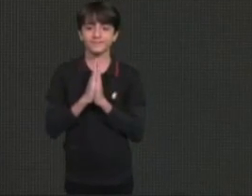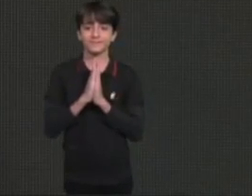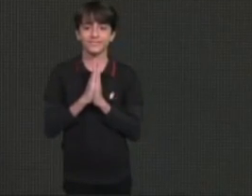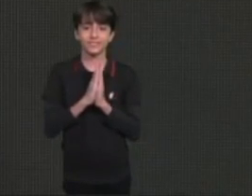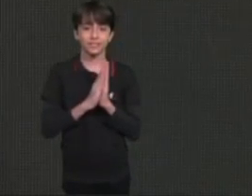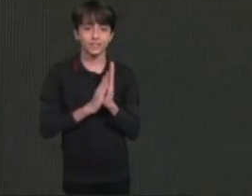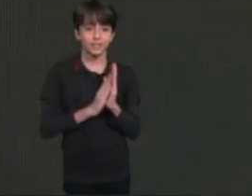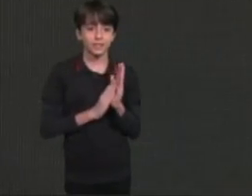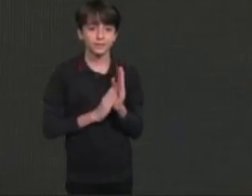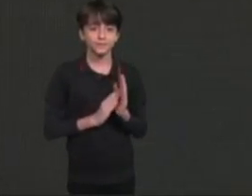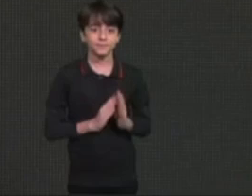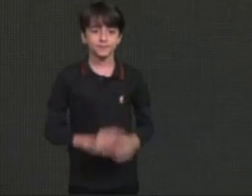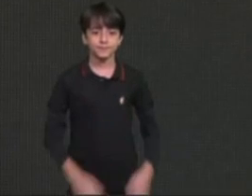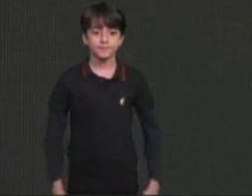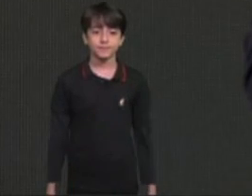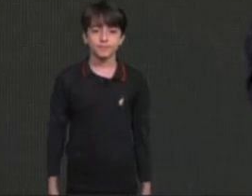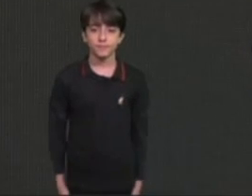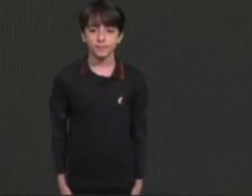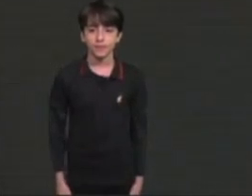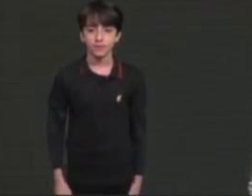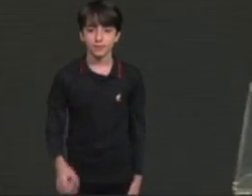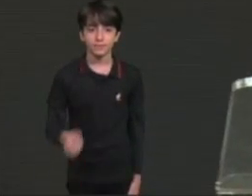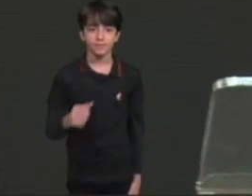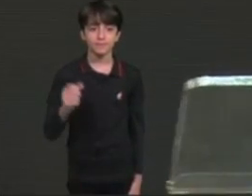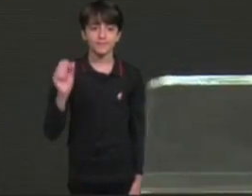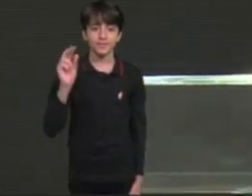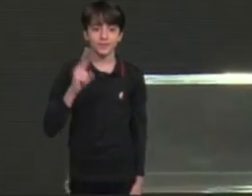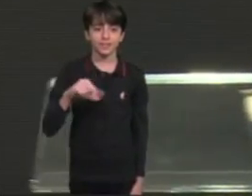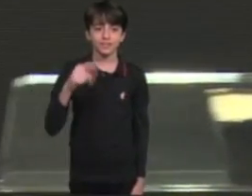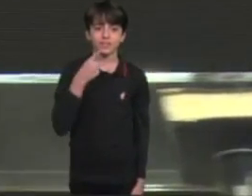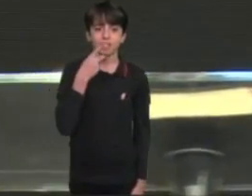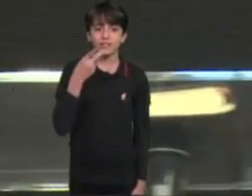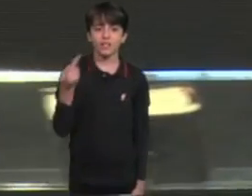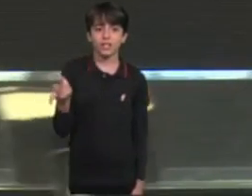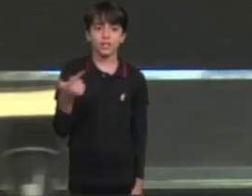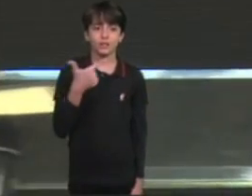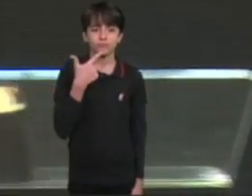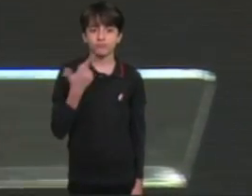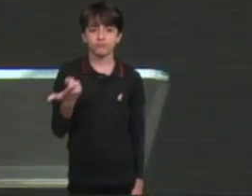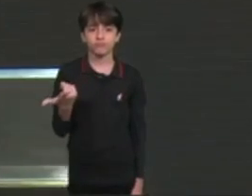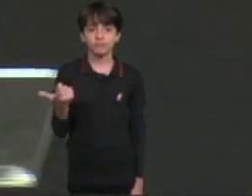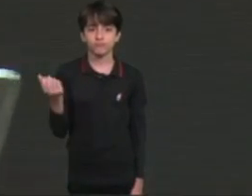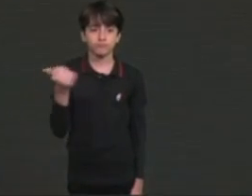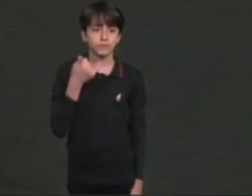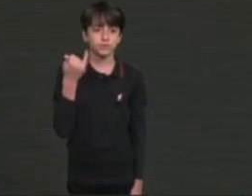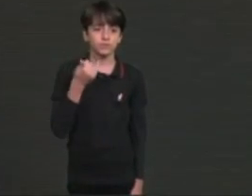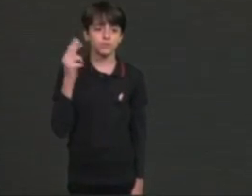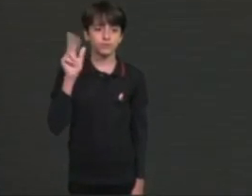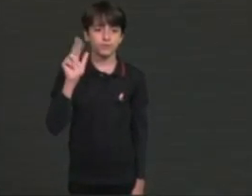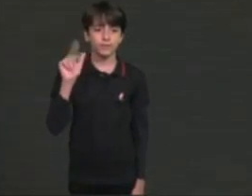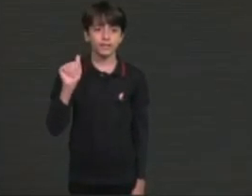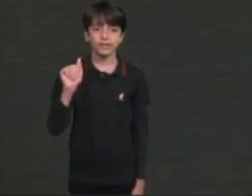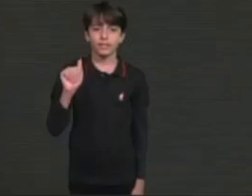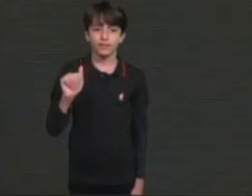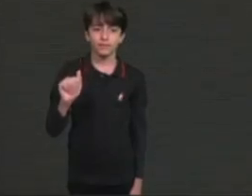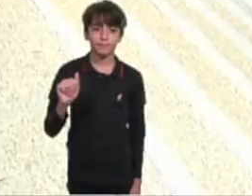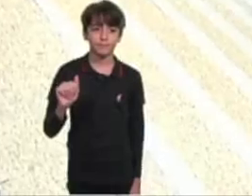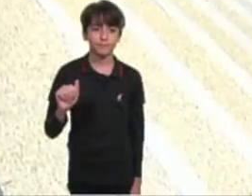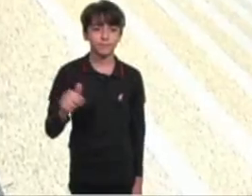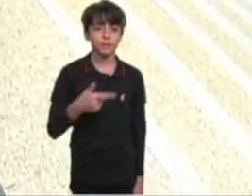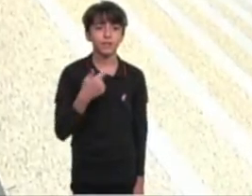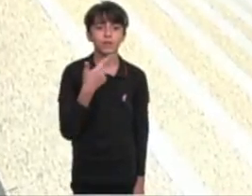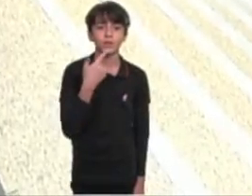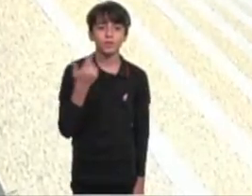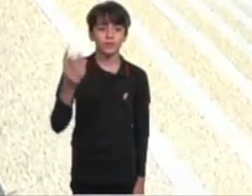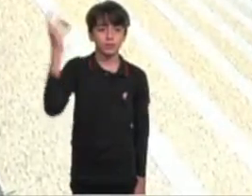nunca diga que você não ouviu uma palavra Nunca diga que Deus não falou com você nunca diga que o Espírito